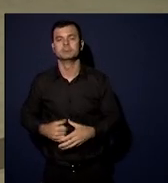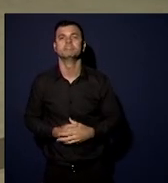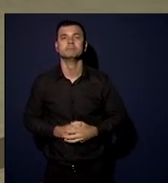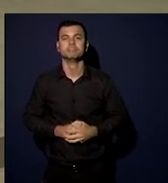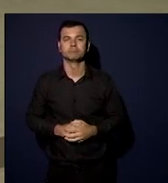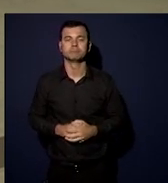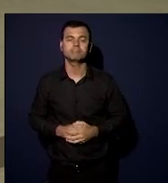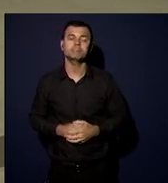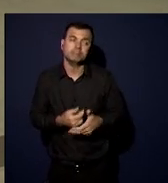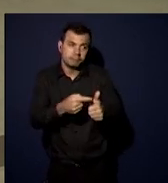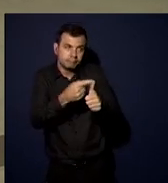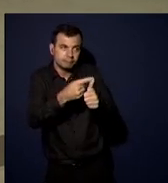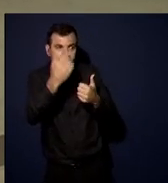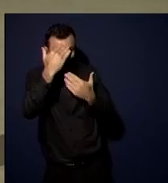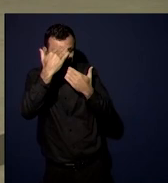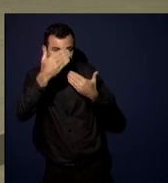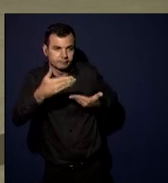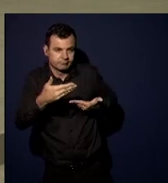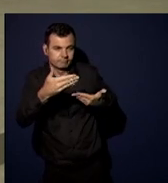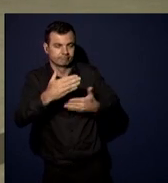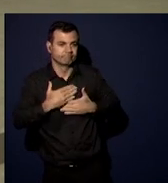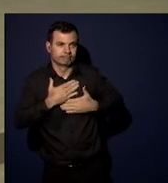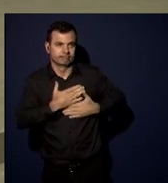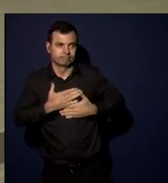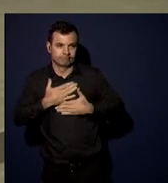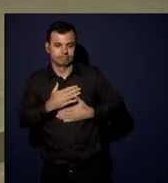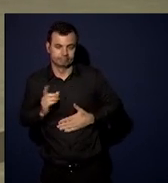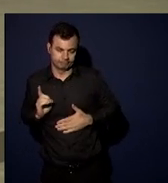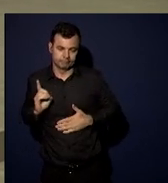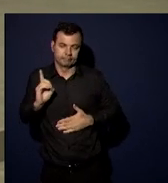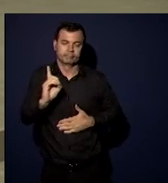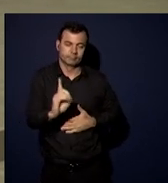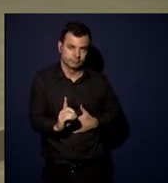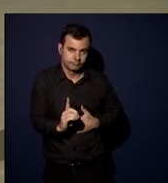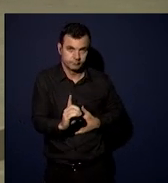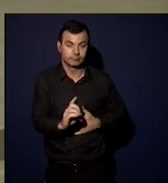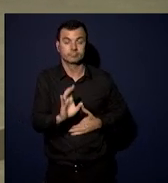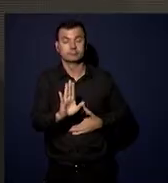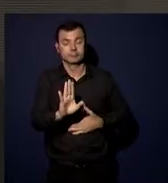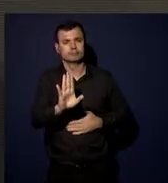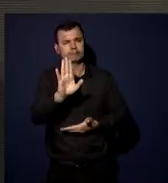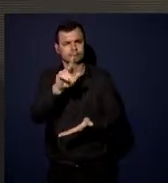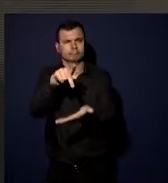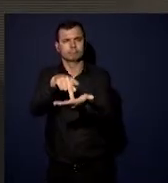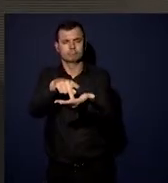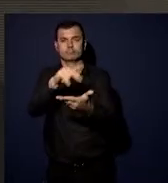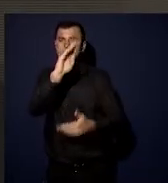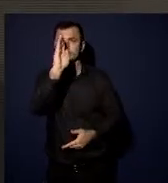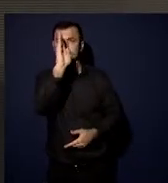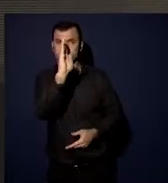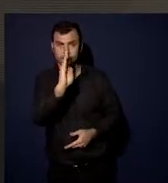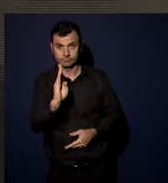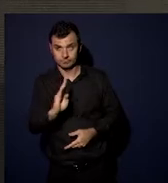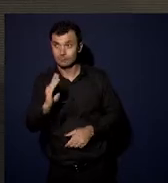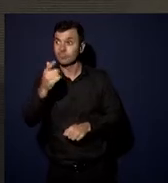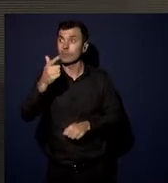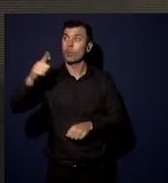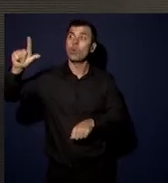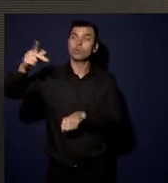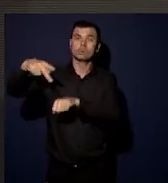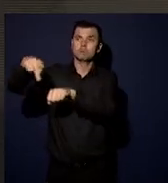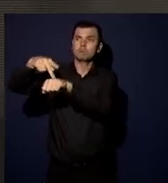fato o primeiro Obrigado pelo convite né ontem aqui mas de fato o Brasil é um país muito diferente muito